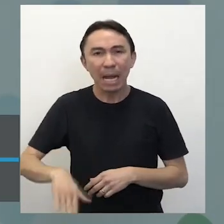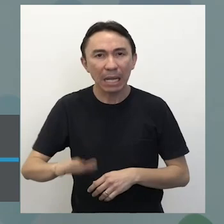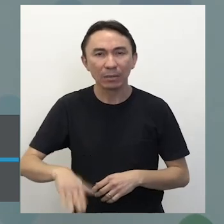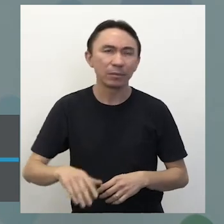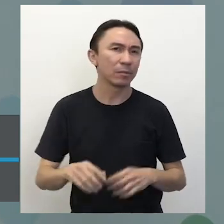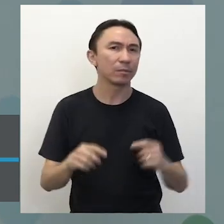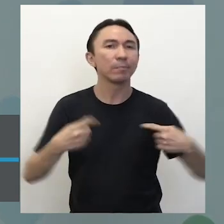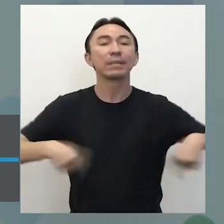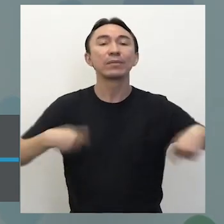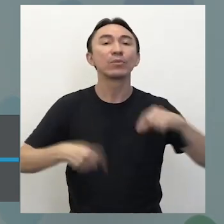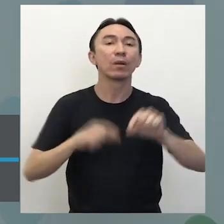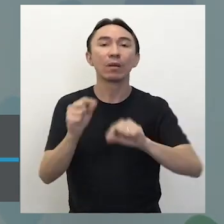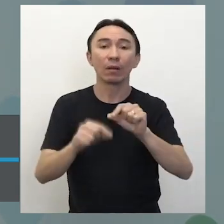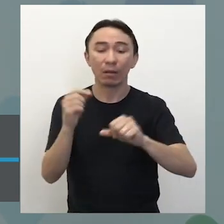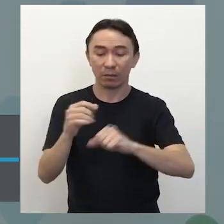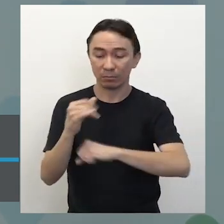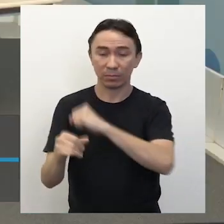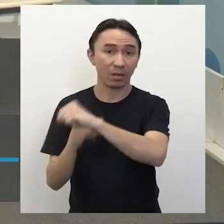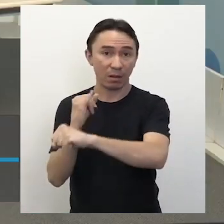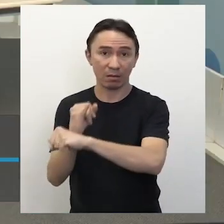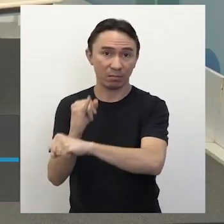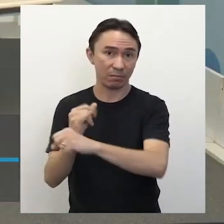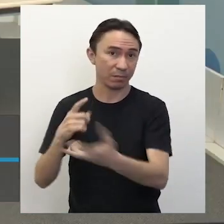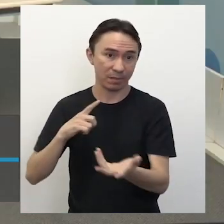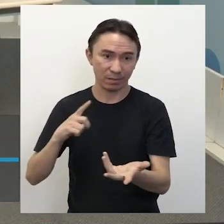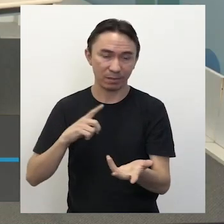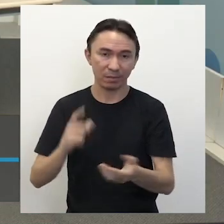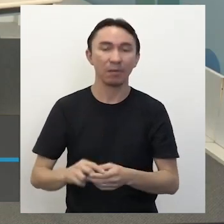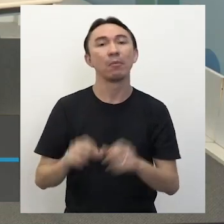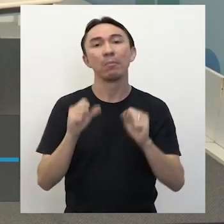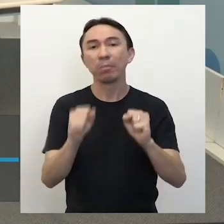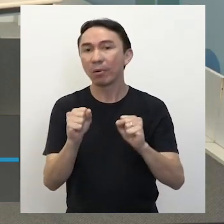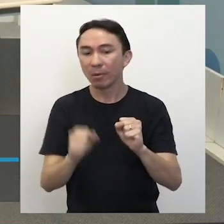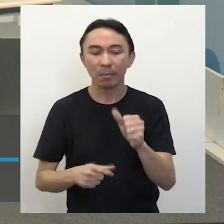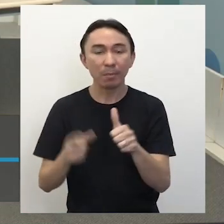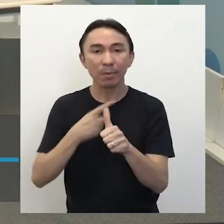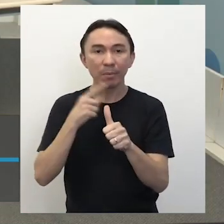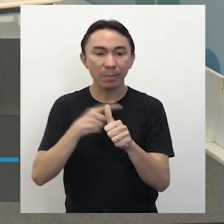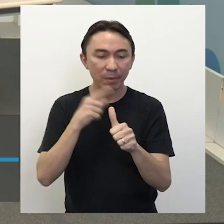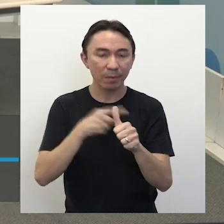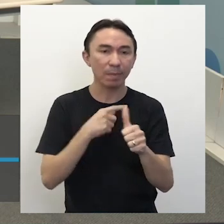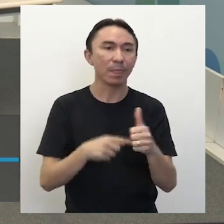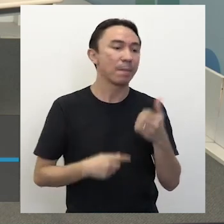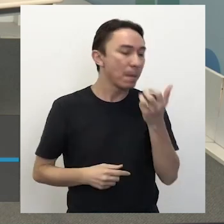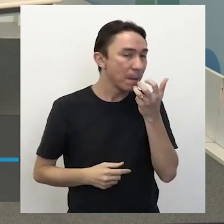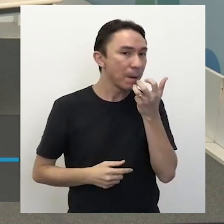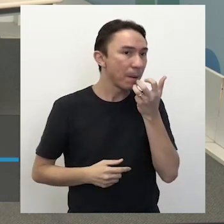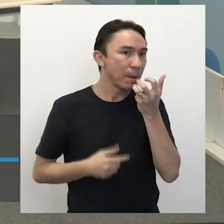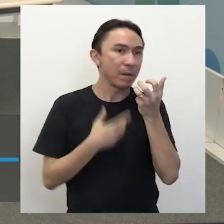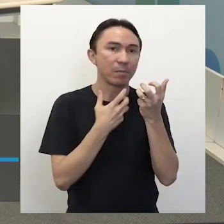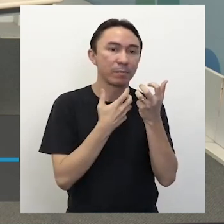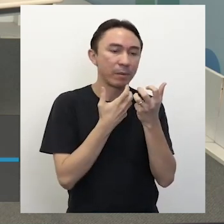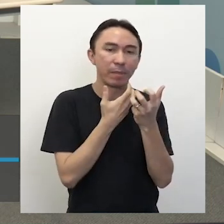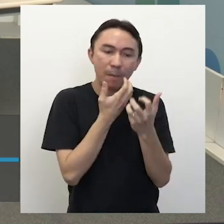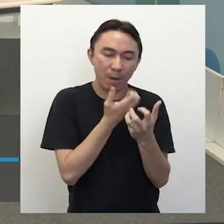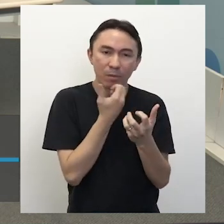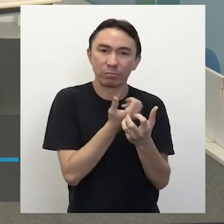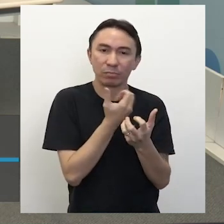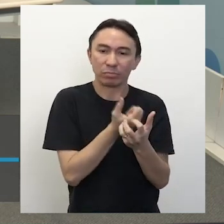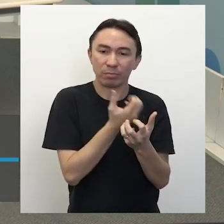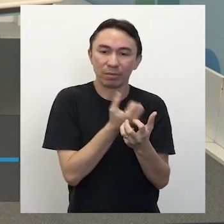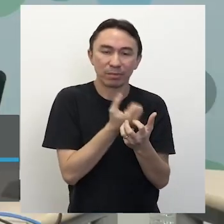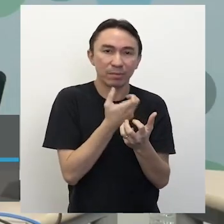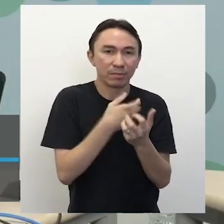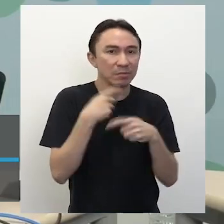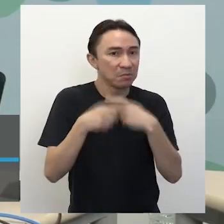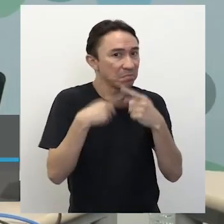consegue de alguma forma. E pelo CMSP, né? A gente pode gravar primeiro, depois jogar lá no procurar aplicativo. uma rede Wi-Fi, né? Dá pra fazer isso. Isso, tá, gente.